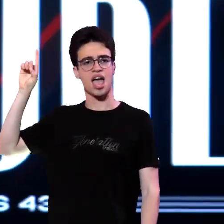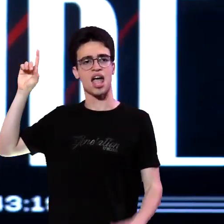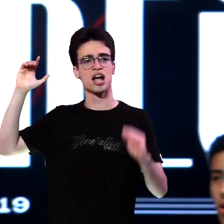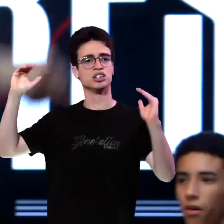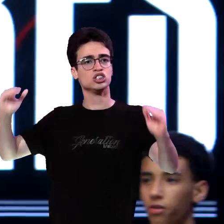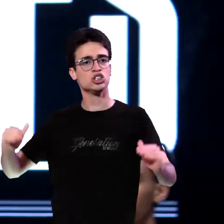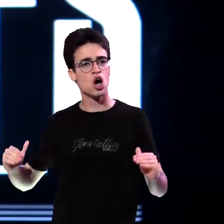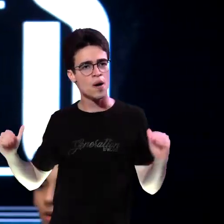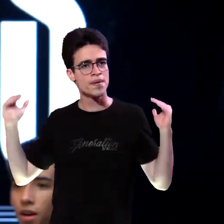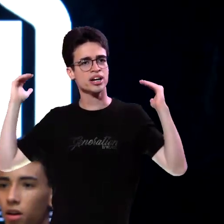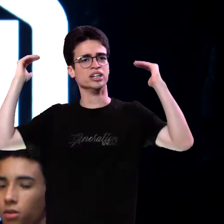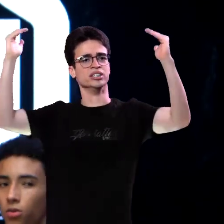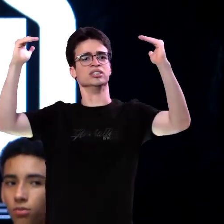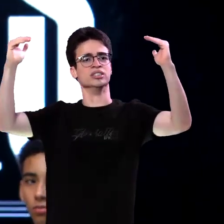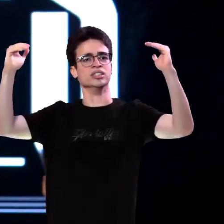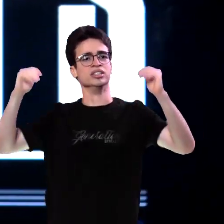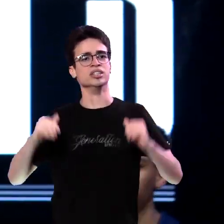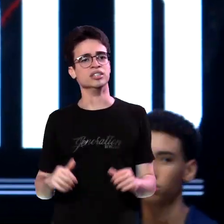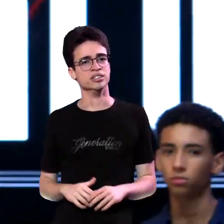soberano.